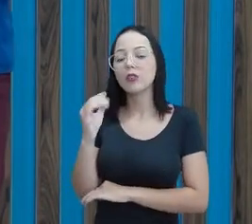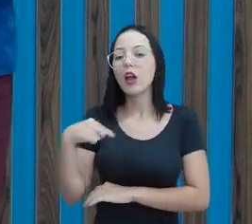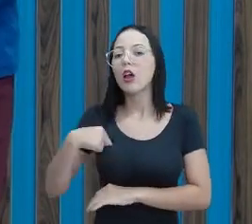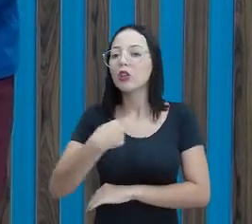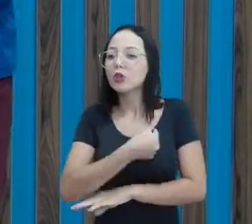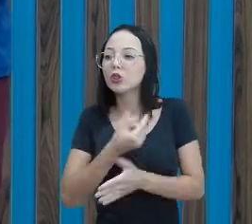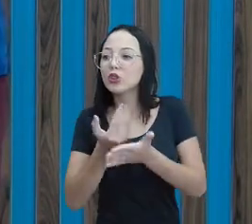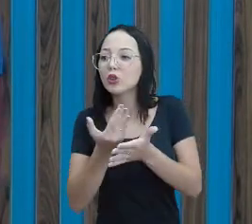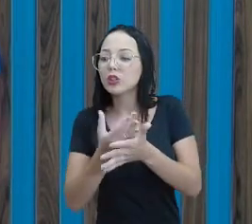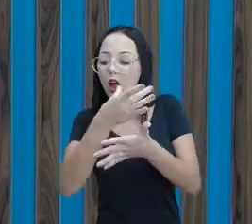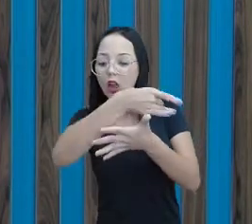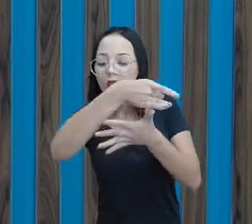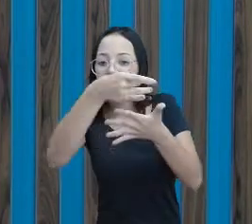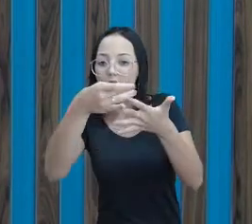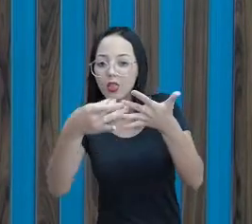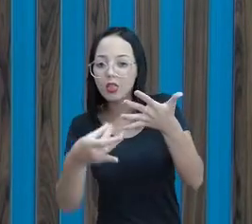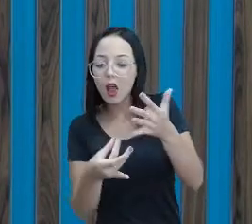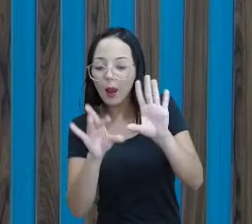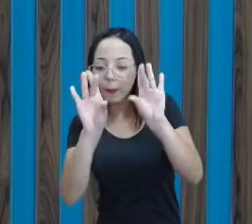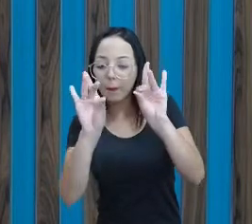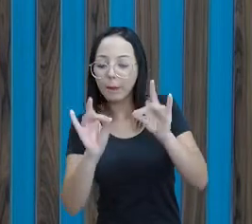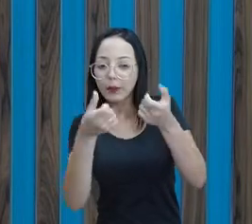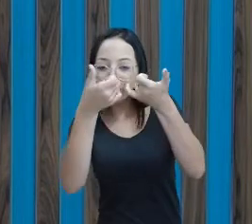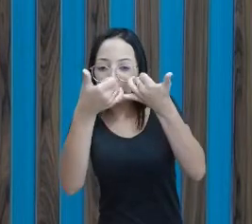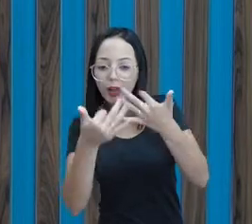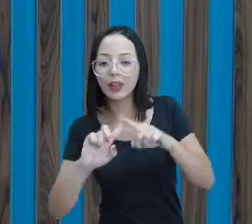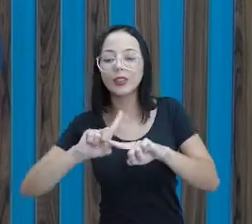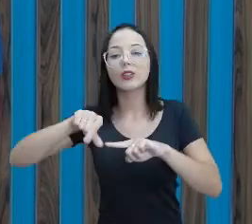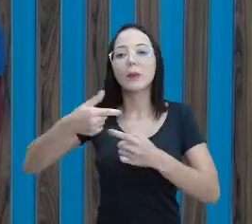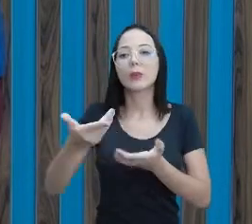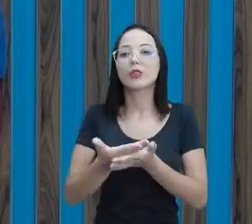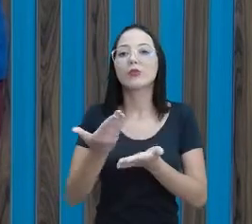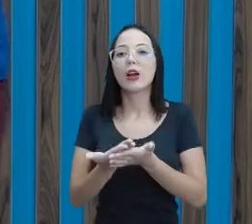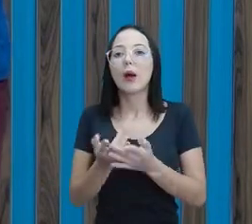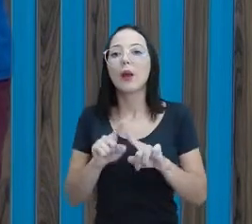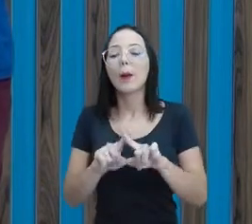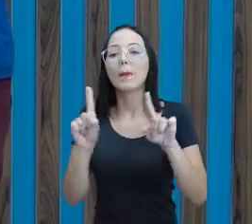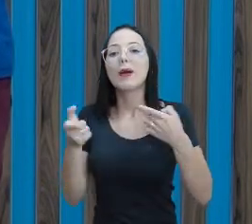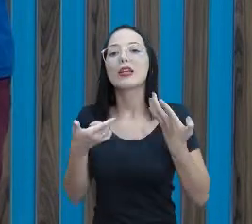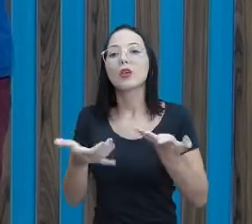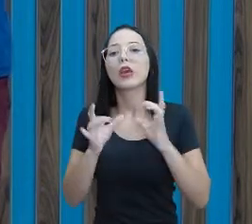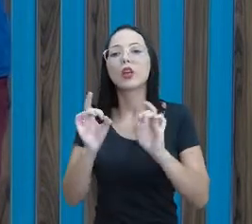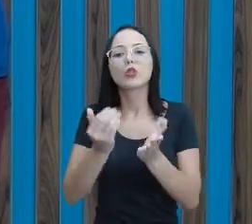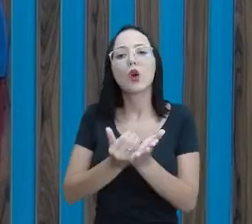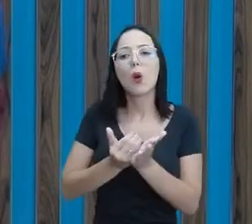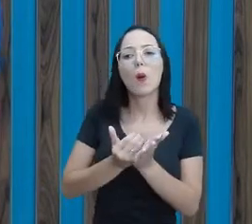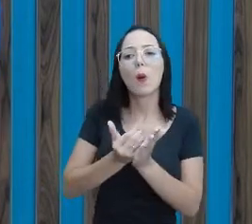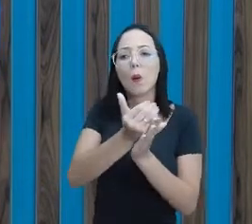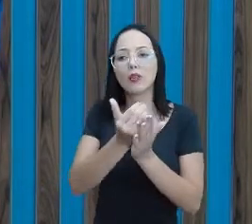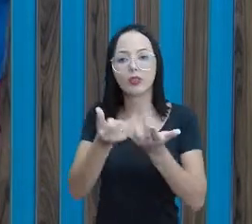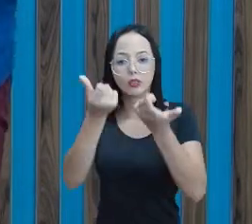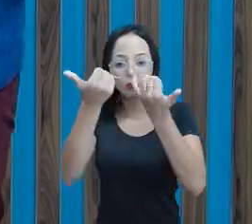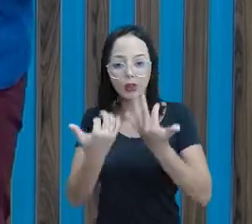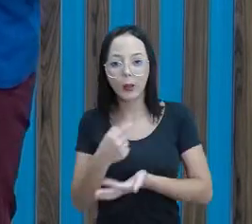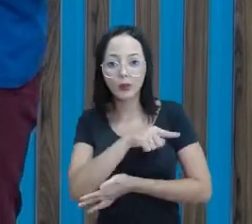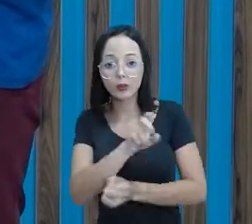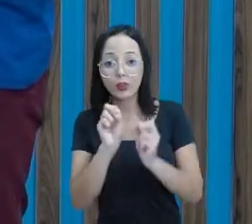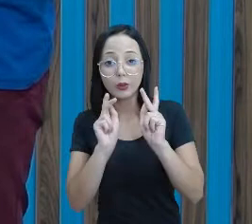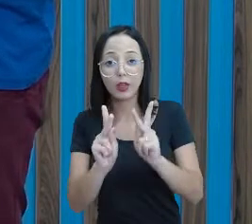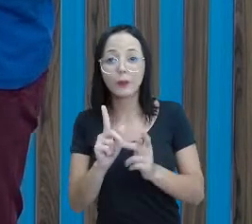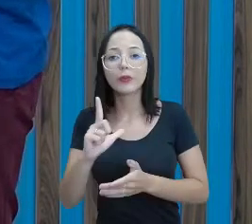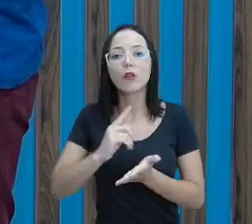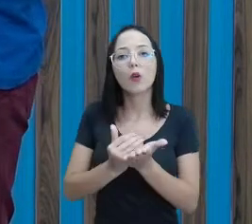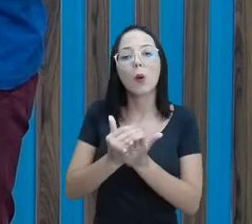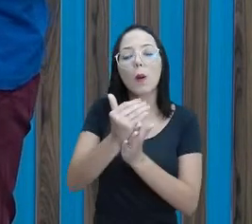mais detalhe isso, com muito mais detalhe, tá? Na próxima aula. Porém, eu quero só dar uma introdução para vocês aqui. Teve